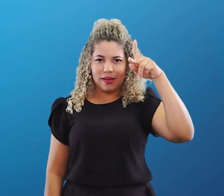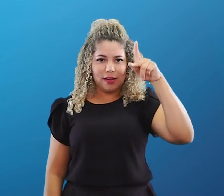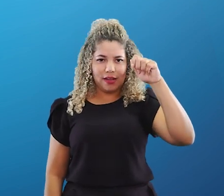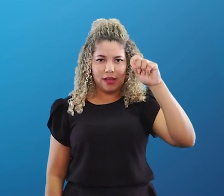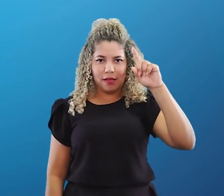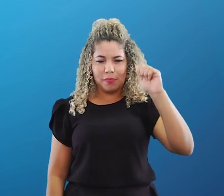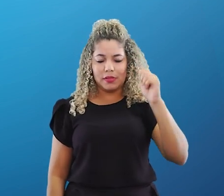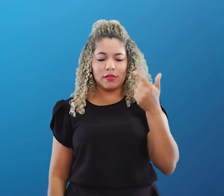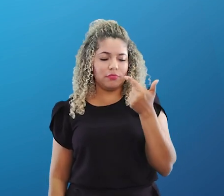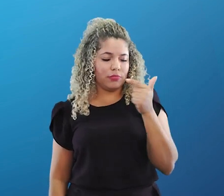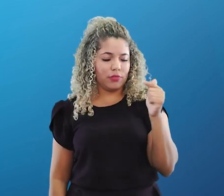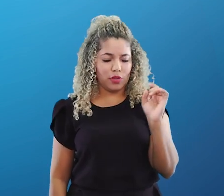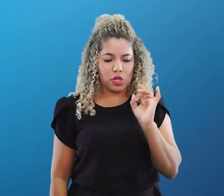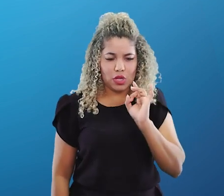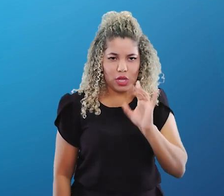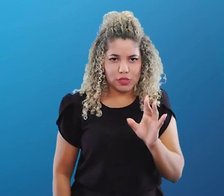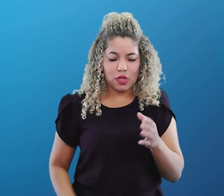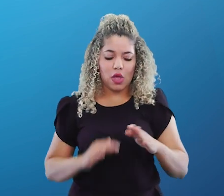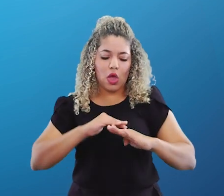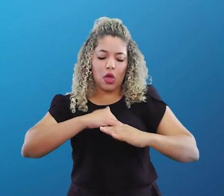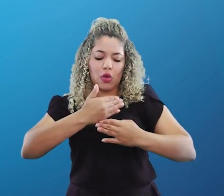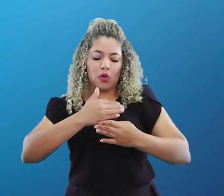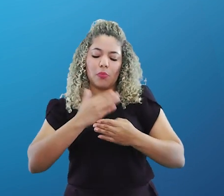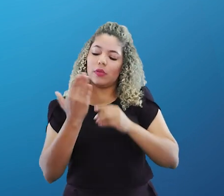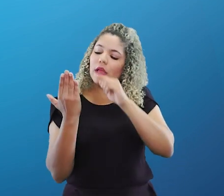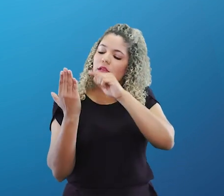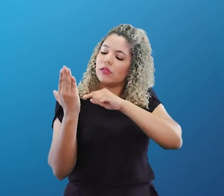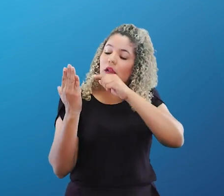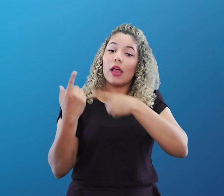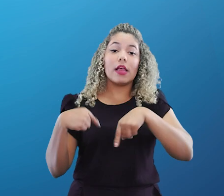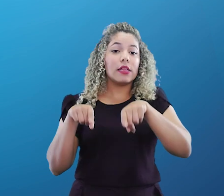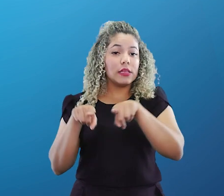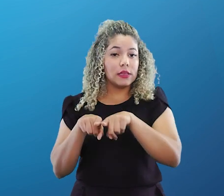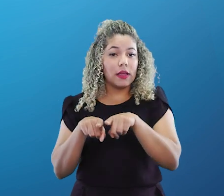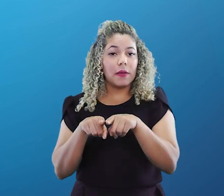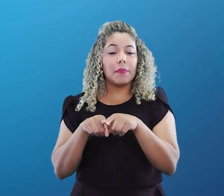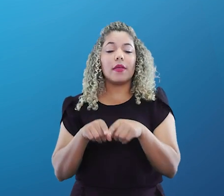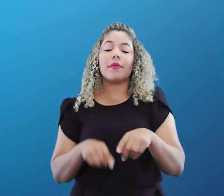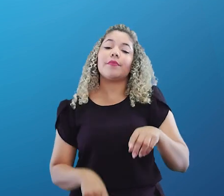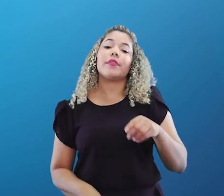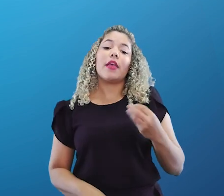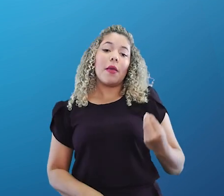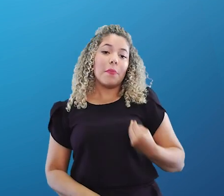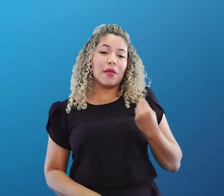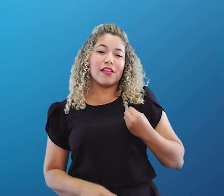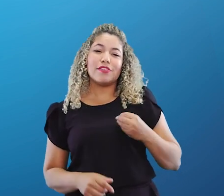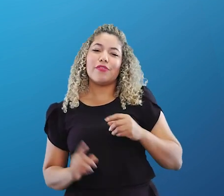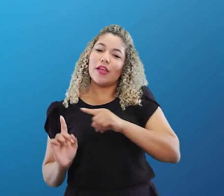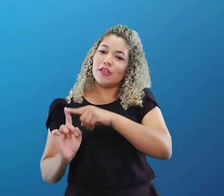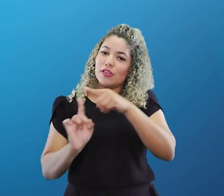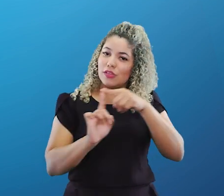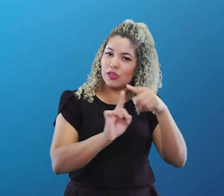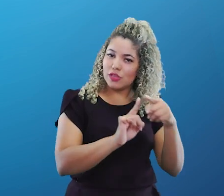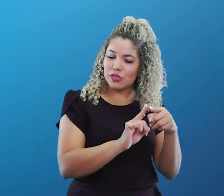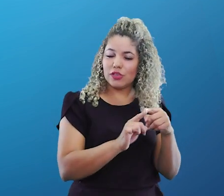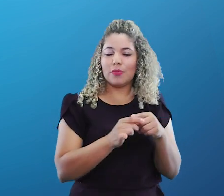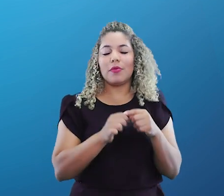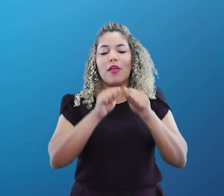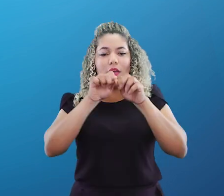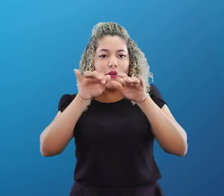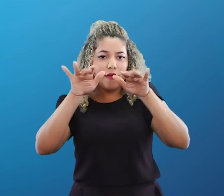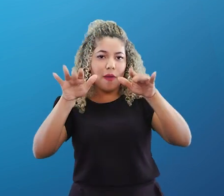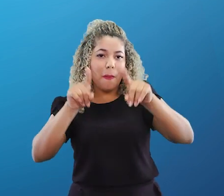são da nossa casa, do nosso computador, do nosso celular. A energia luminosa é uma radiação que existe em diversos tipos de